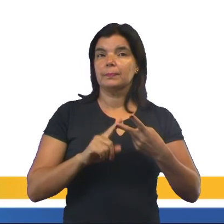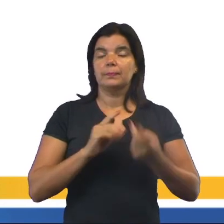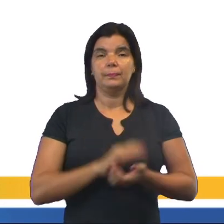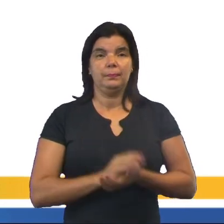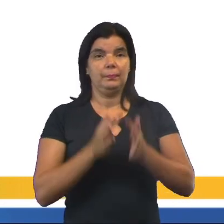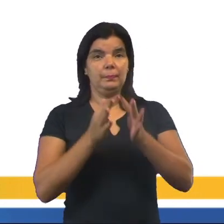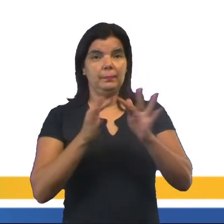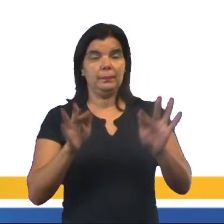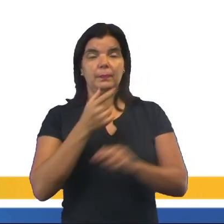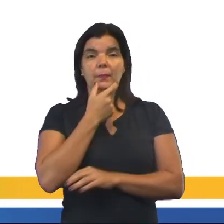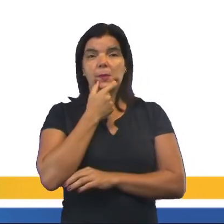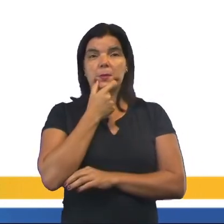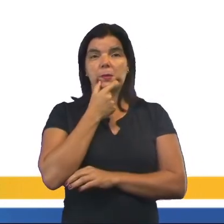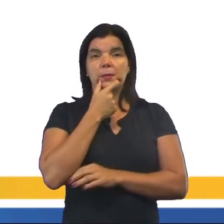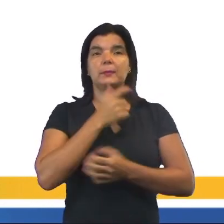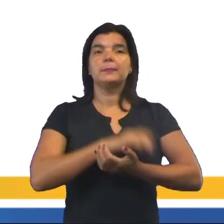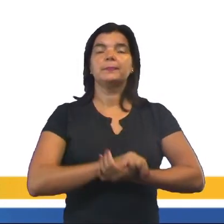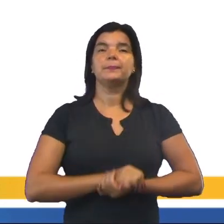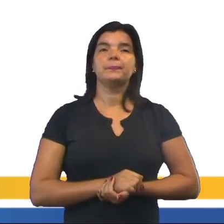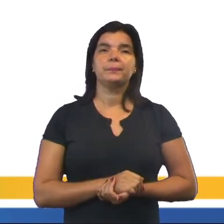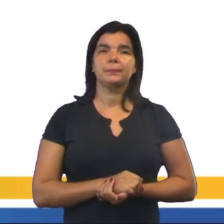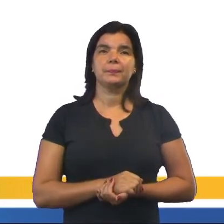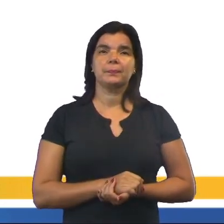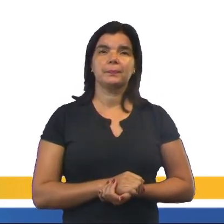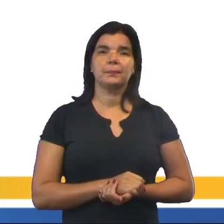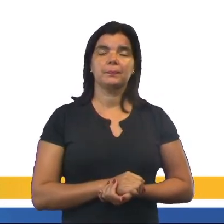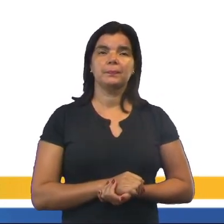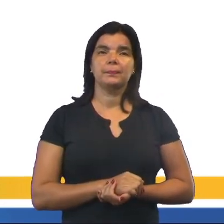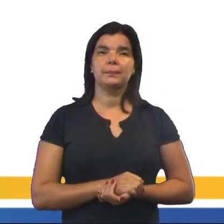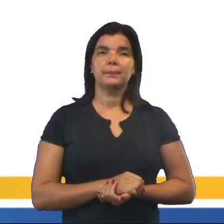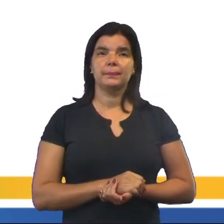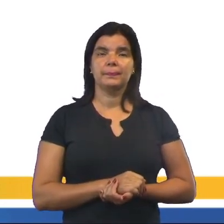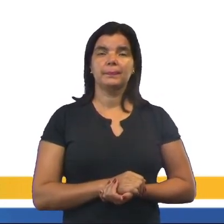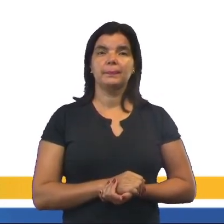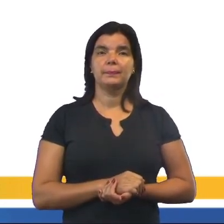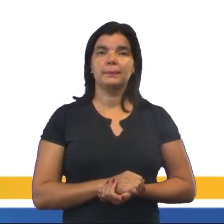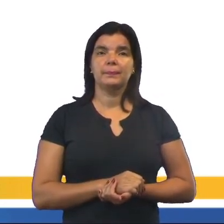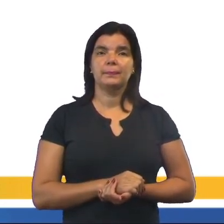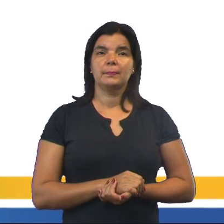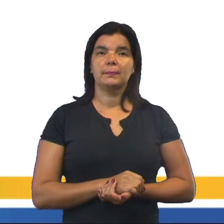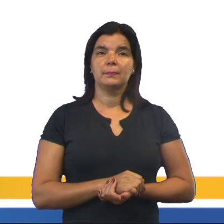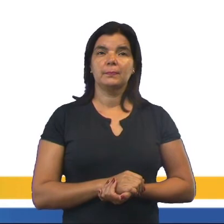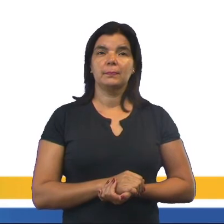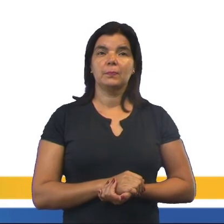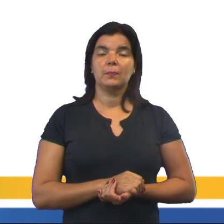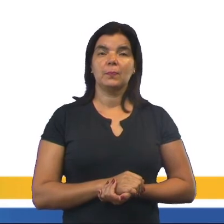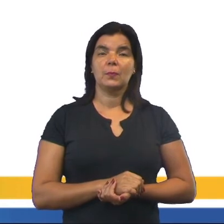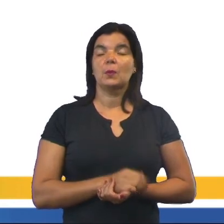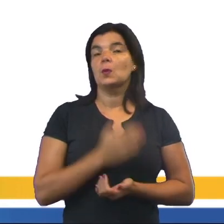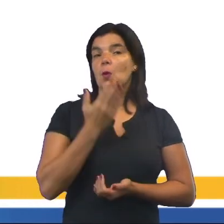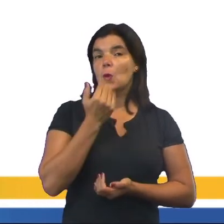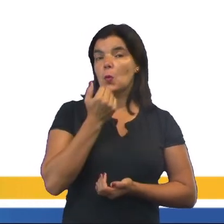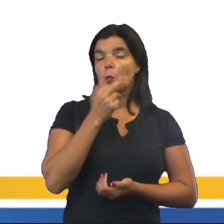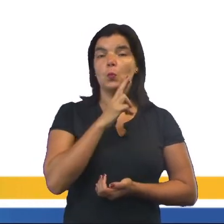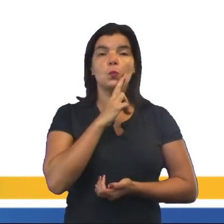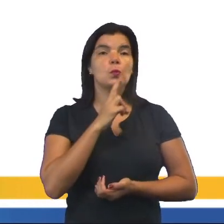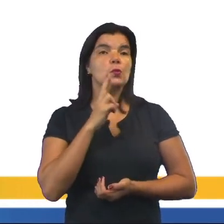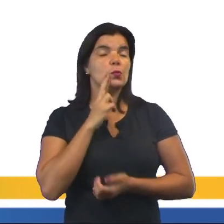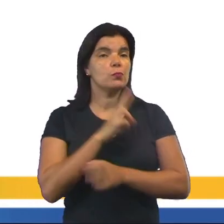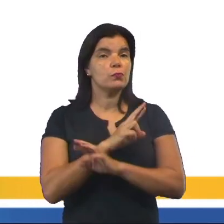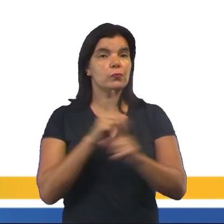A segunda diz: I eat at a different restaurant Eu como em um restaurante